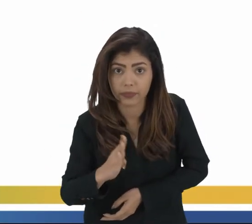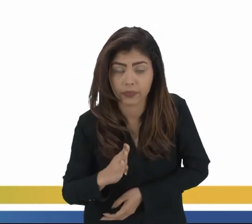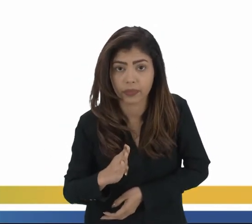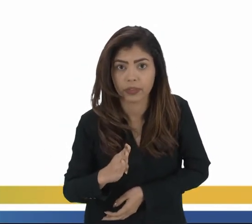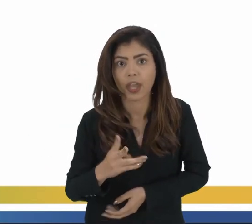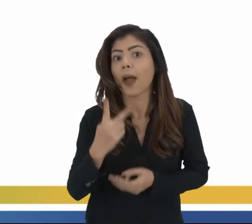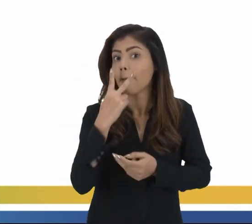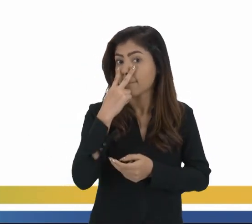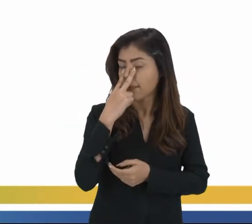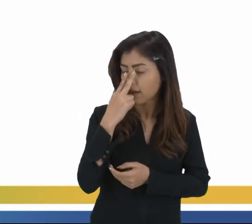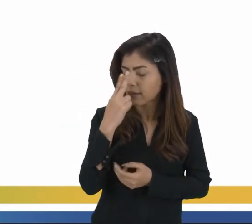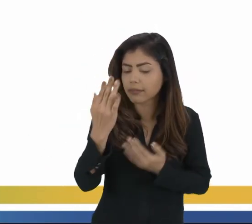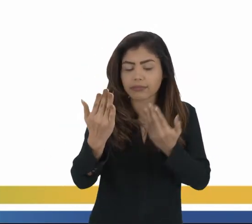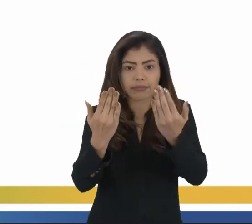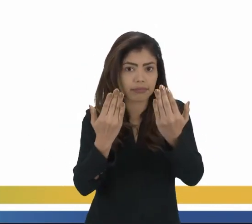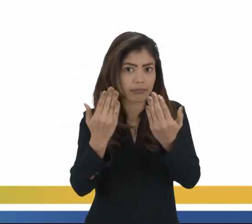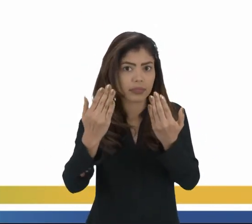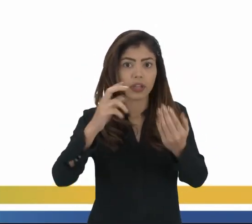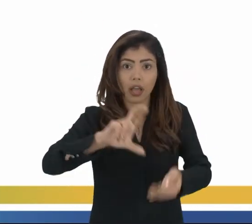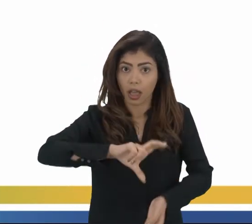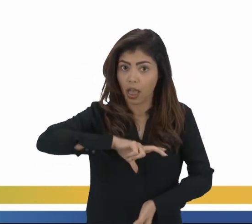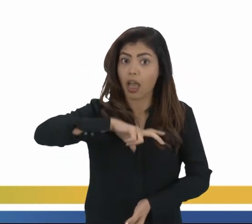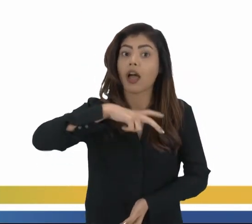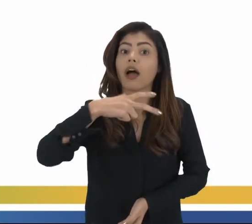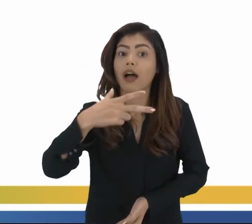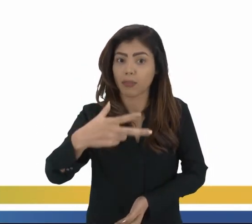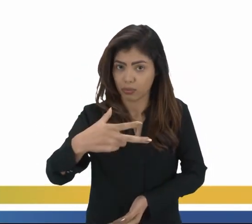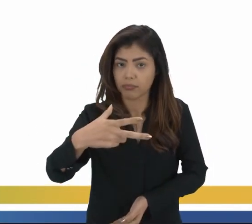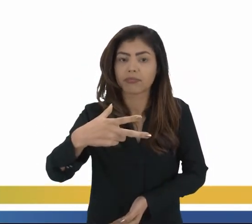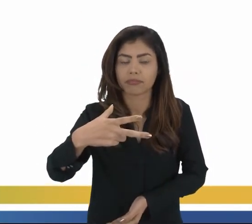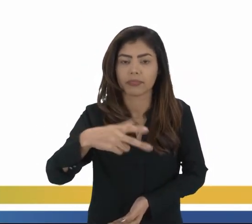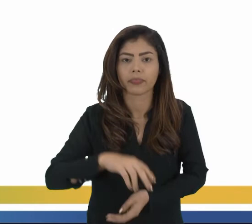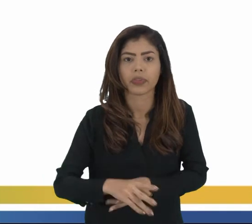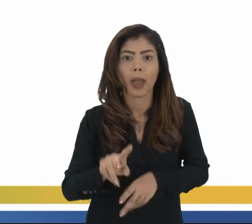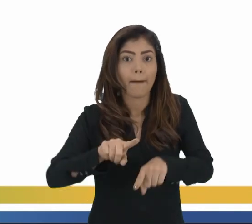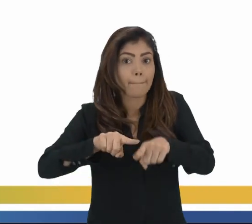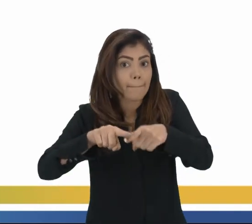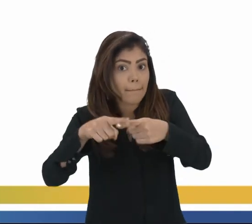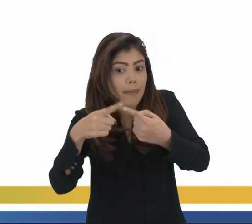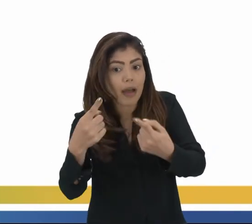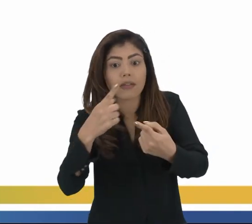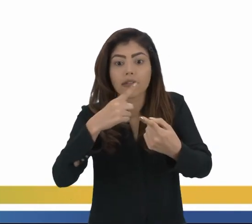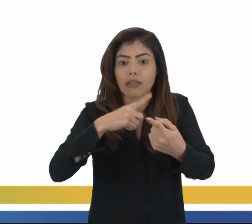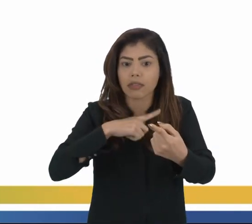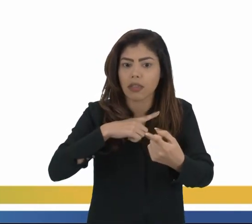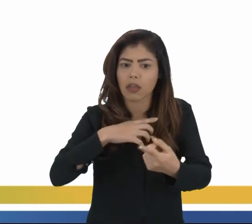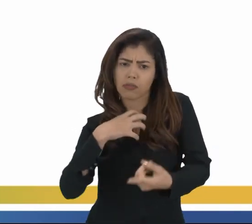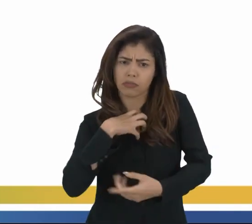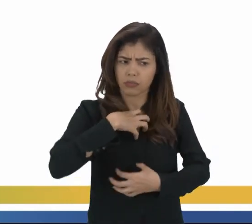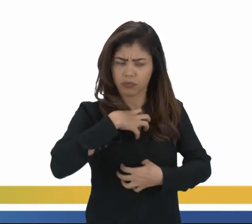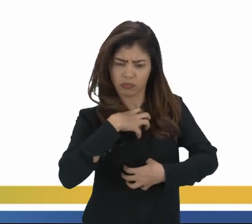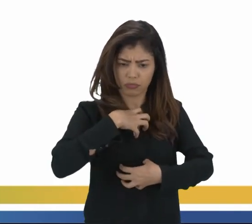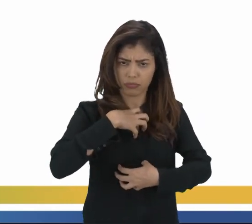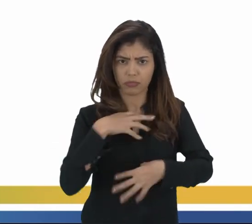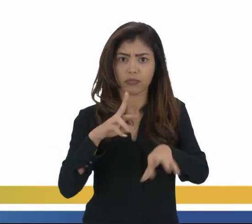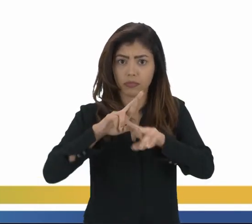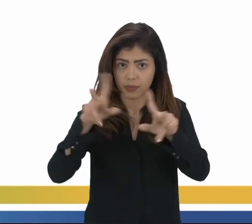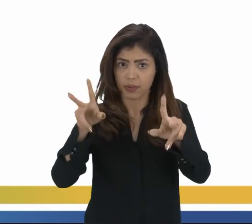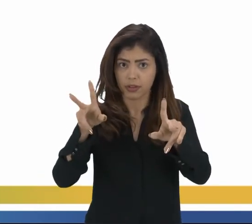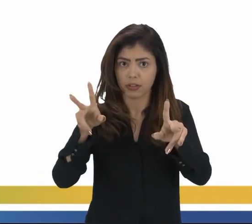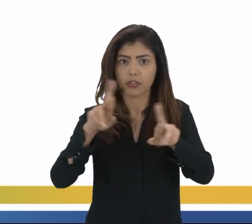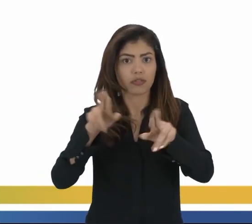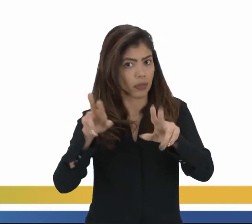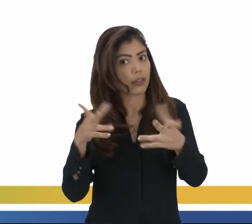é muito parecido, muito semelhante ao português que é falado em Portugal. Porém, existe um estilo diferente, existe uma